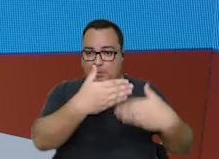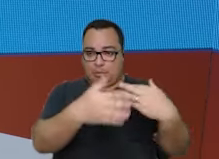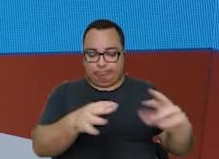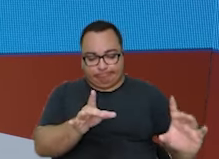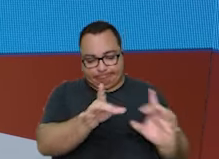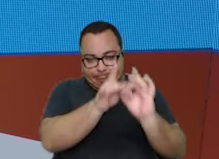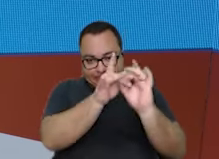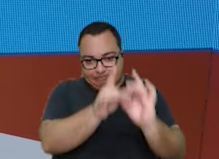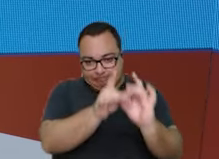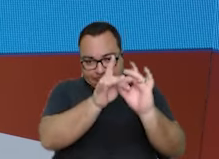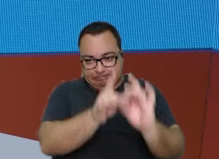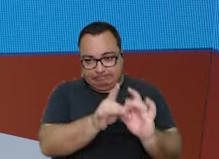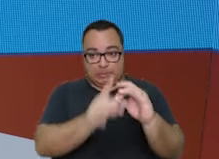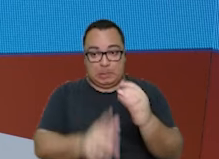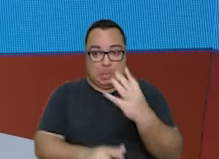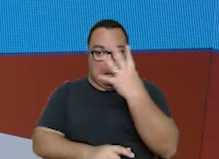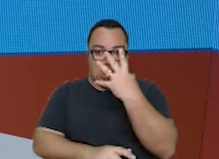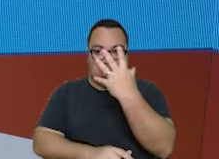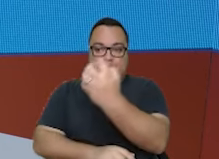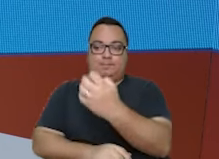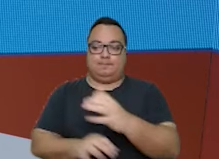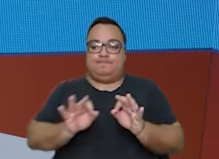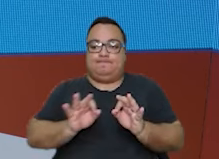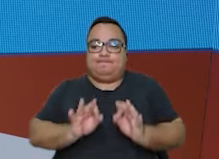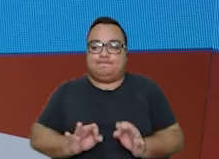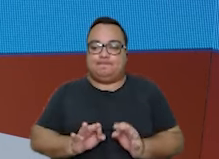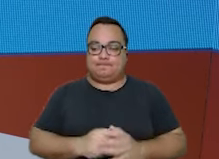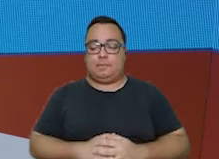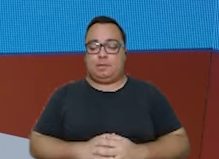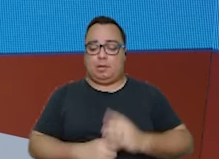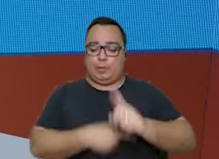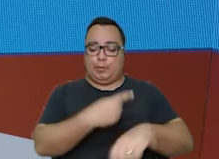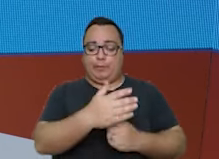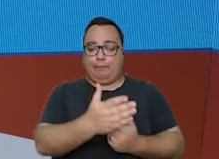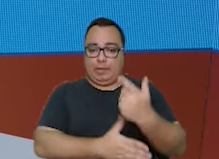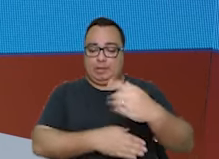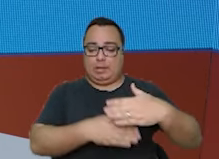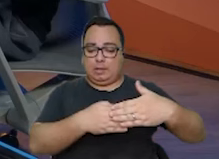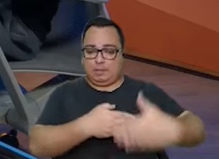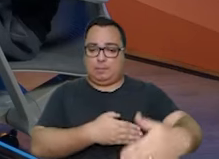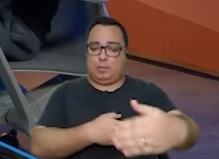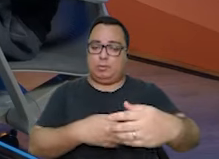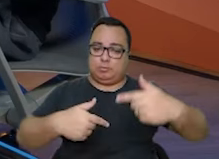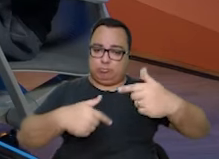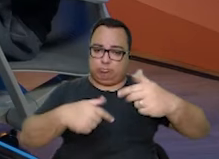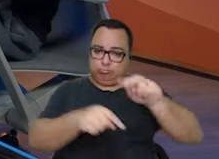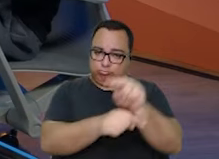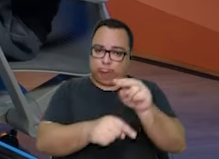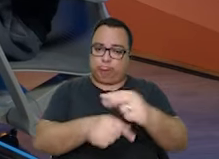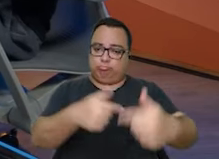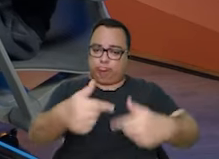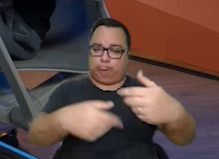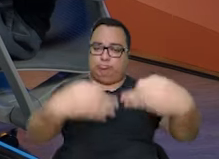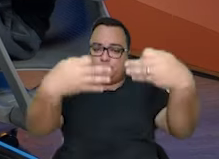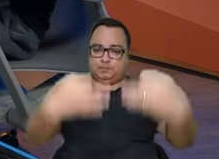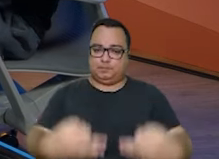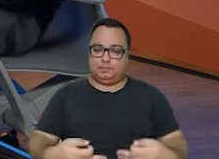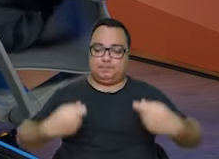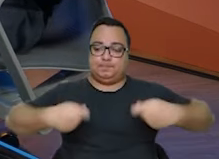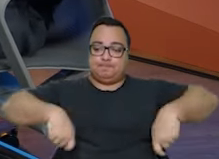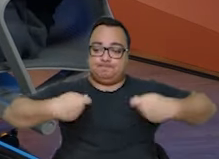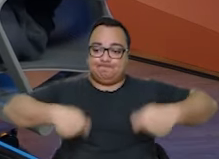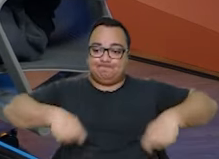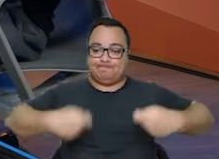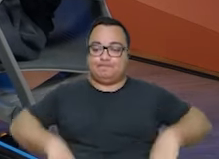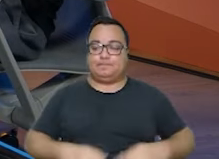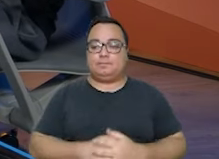de encantamento né que é esse momento pós-venda né que nós precisamos trabalhar de forma muito muito assertiva e eu acho legal que